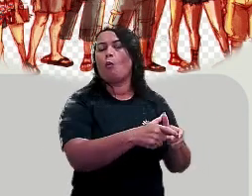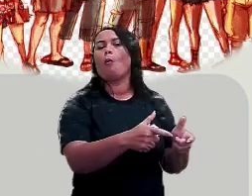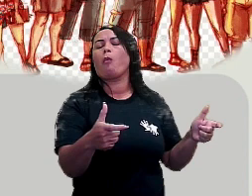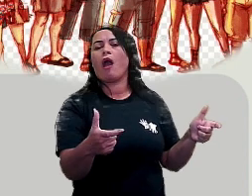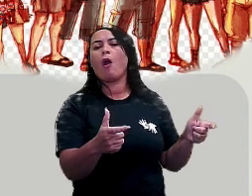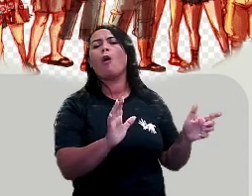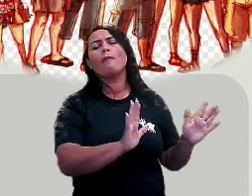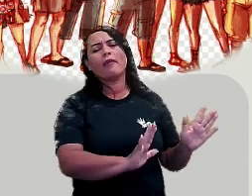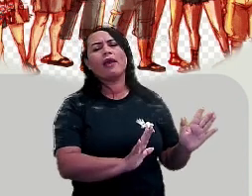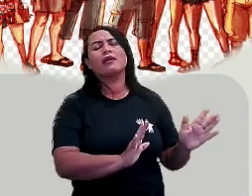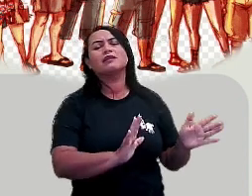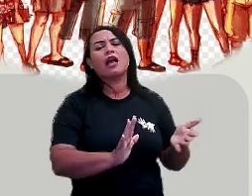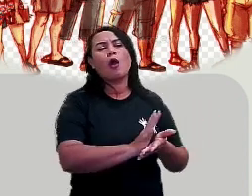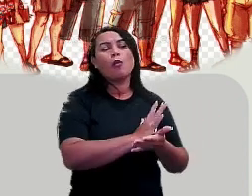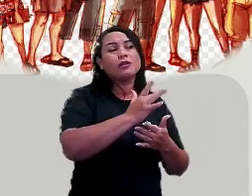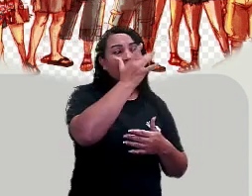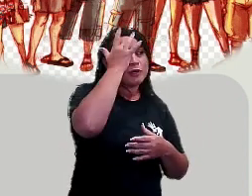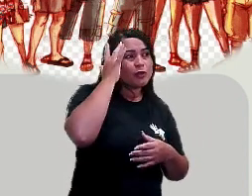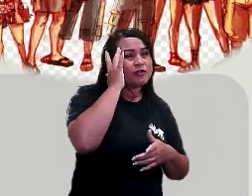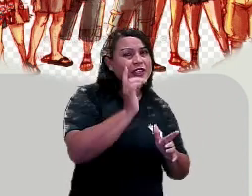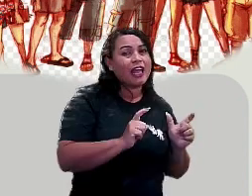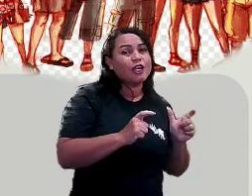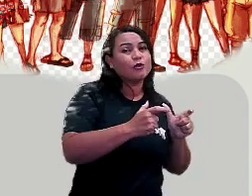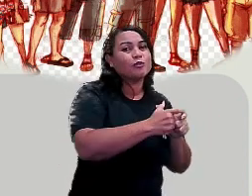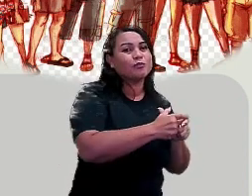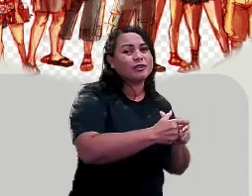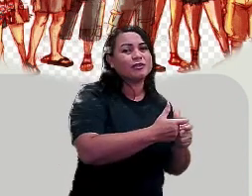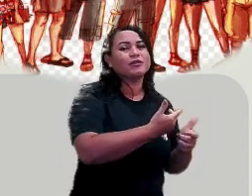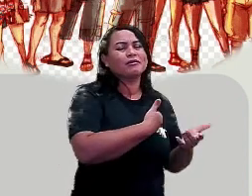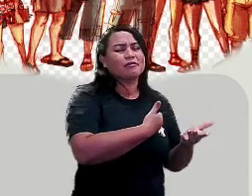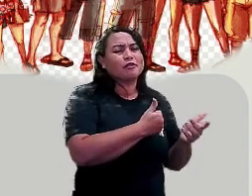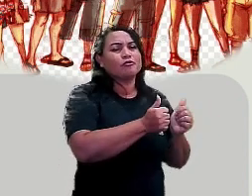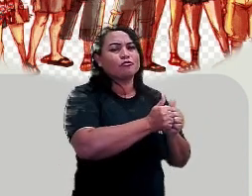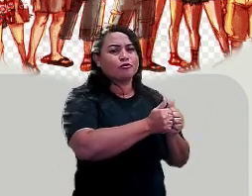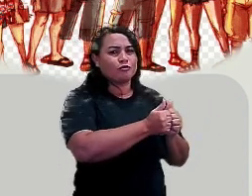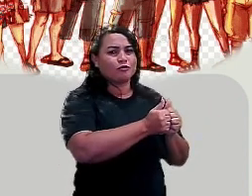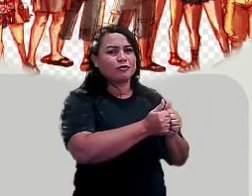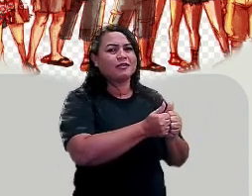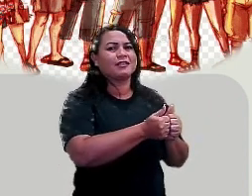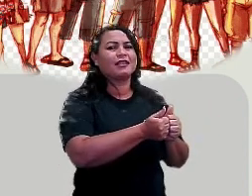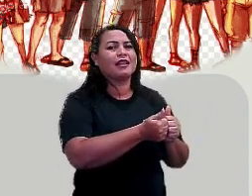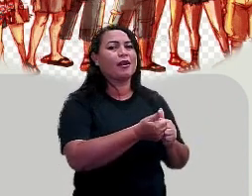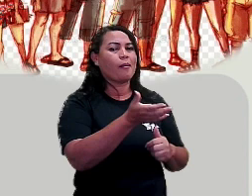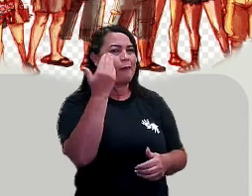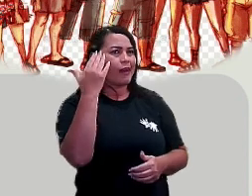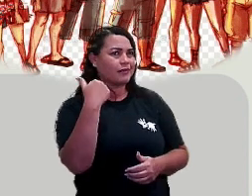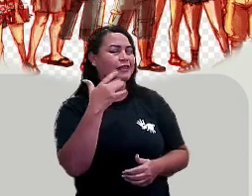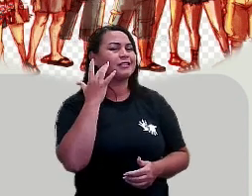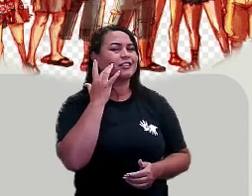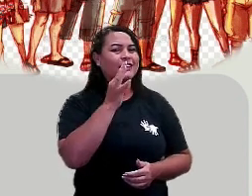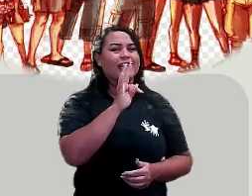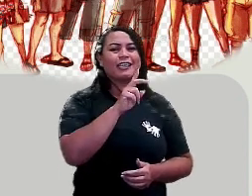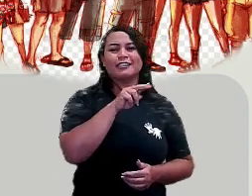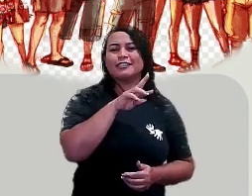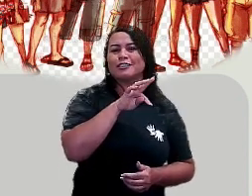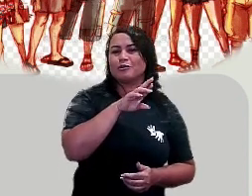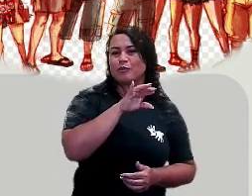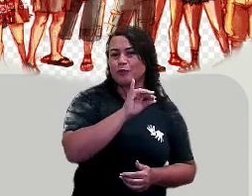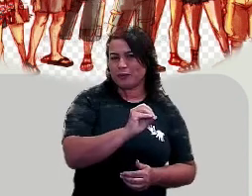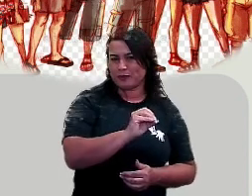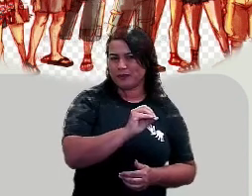aquele grupo a gente vai ter nossa comunidade. No meu tempo, é chamado de tribo, não era? Isso faz bem muito tempo